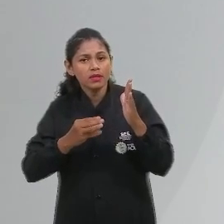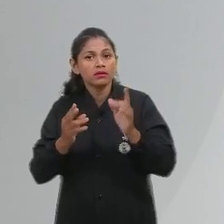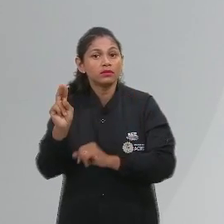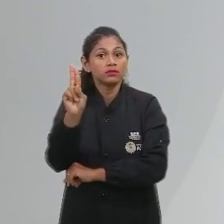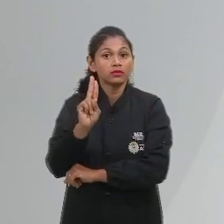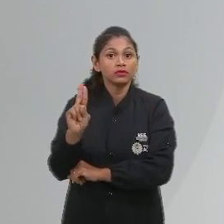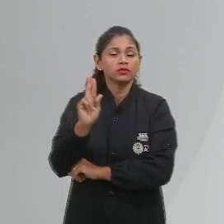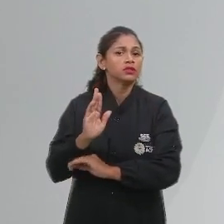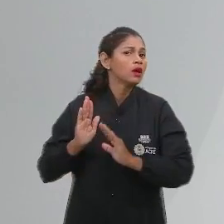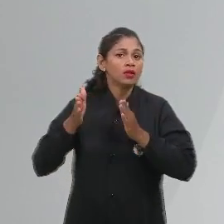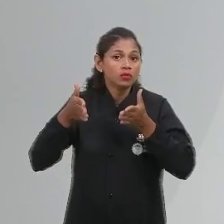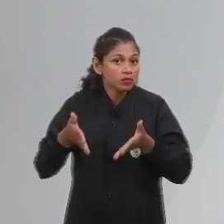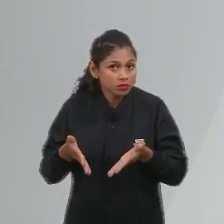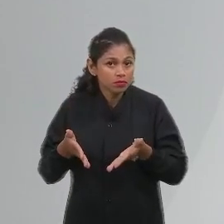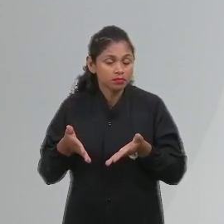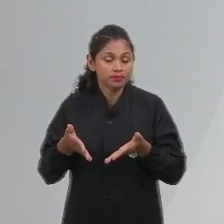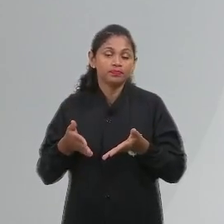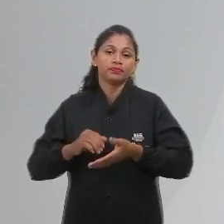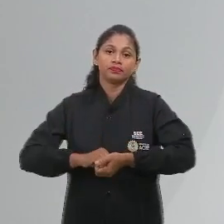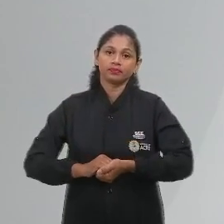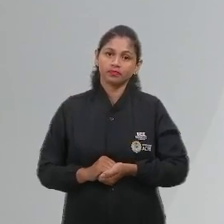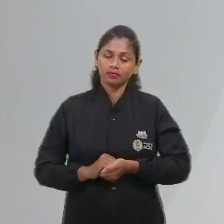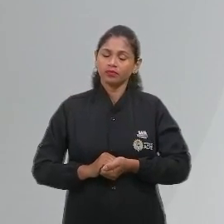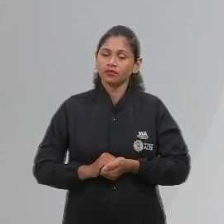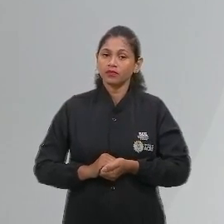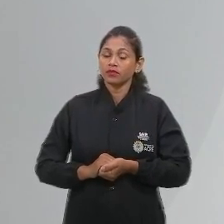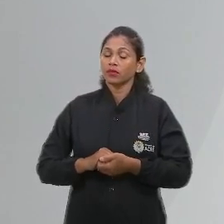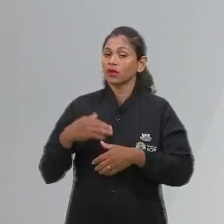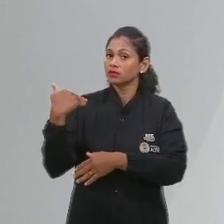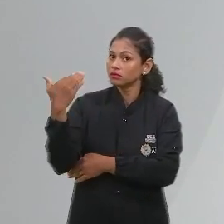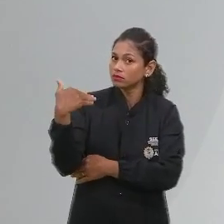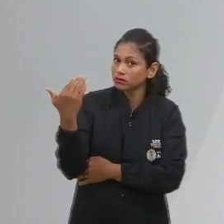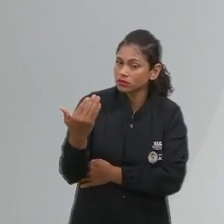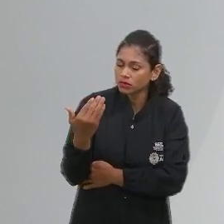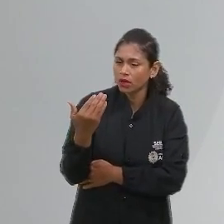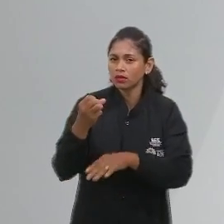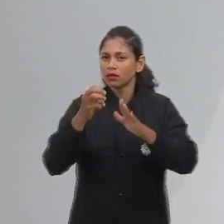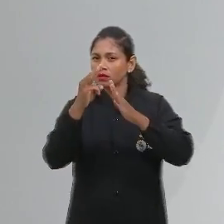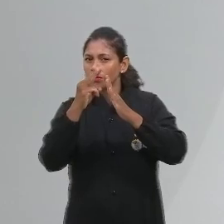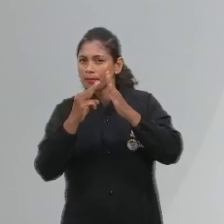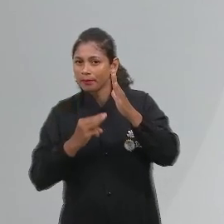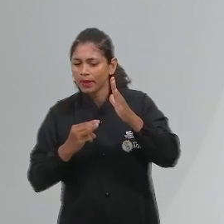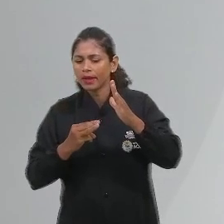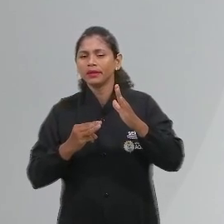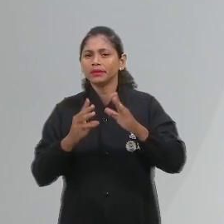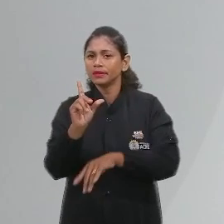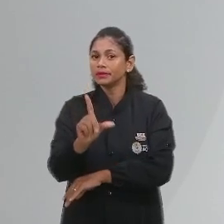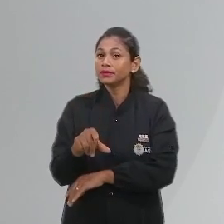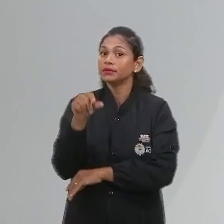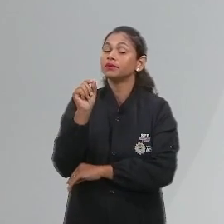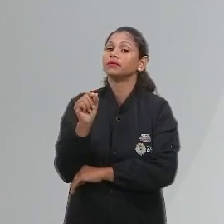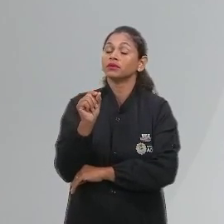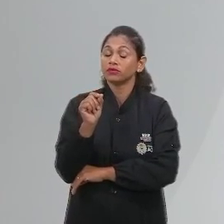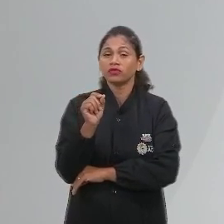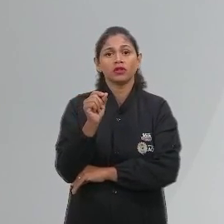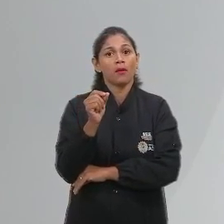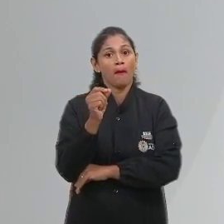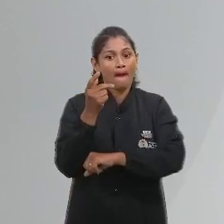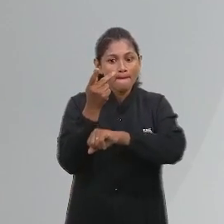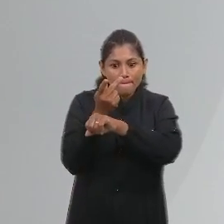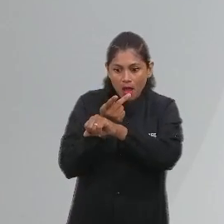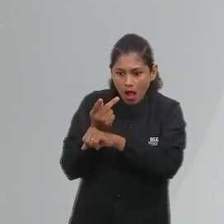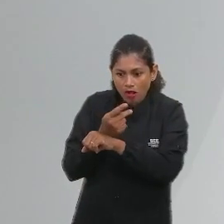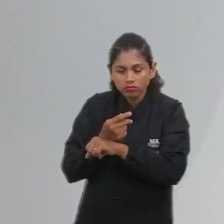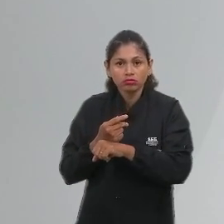para este fim? Até porque, quando os procedimentos eles são adotados, você está em busca de um resultado,